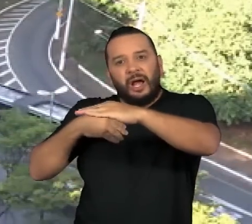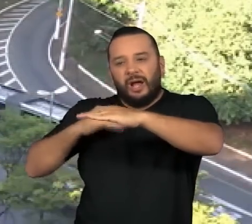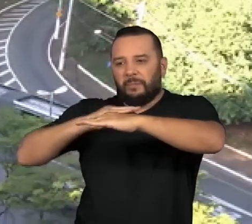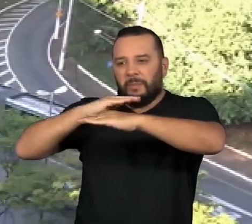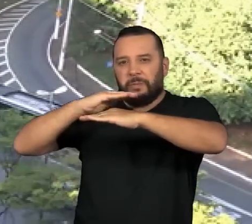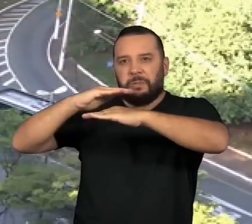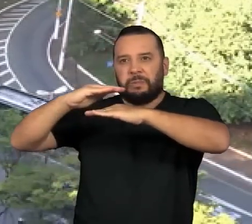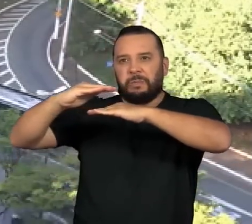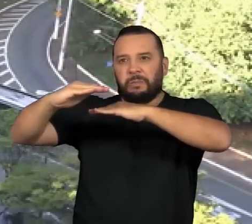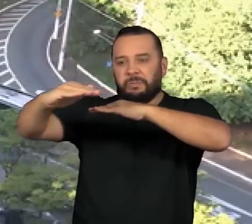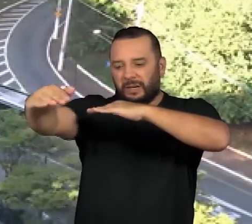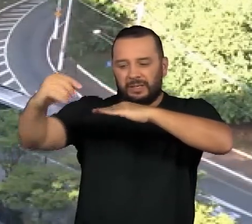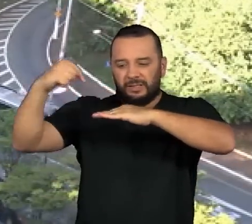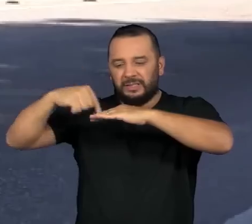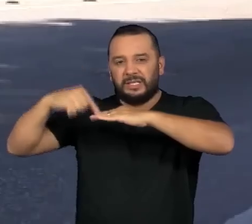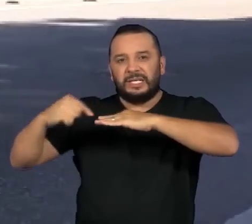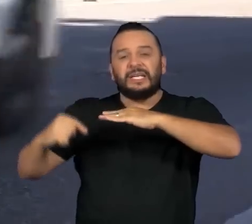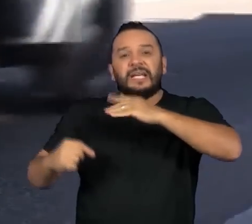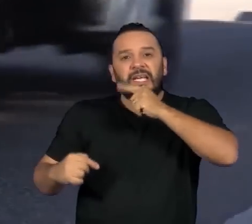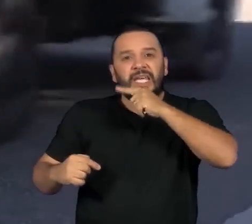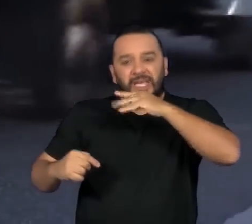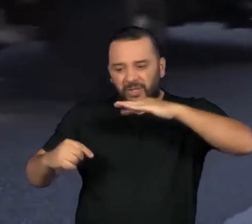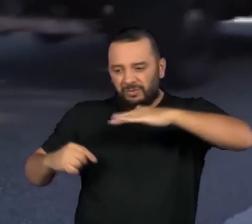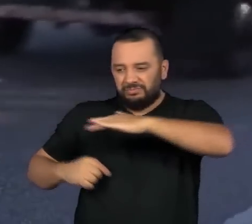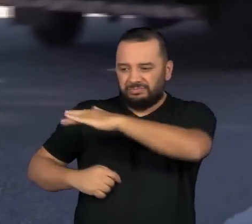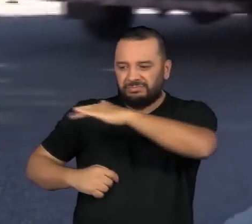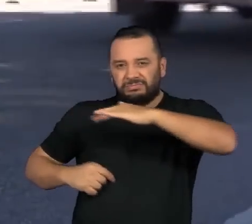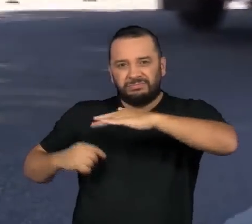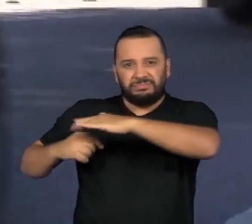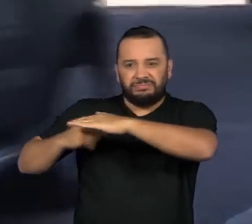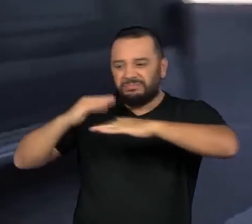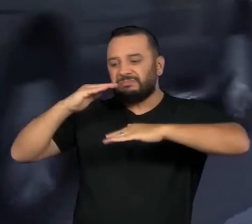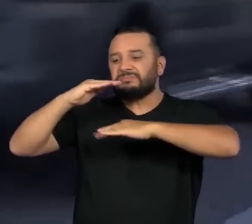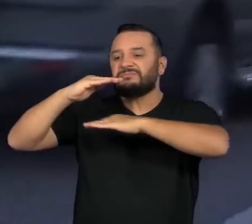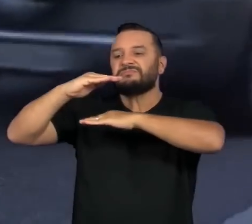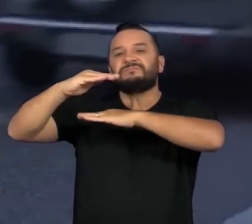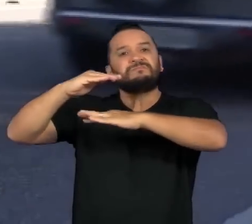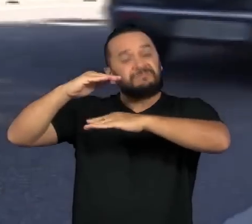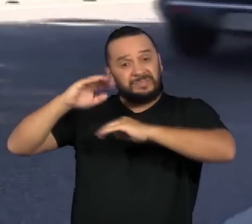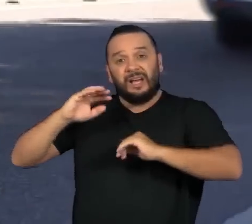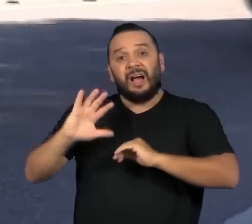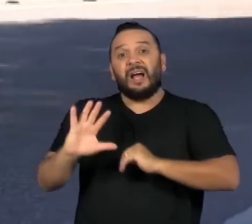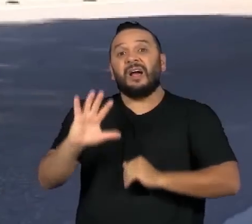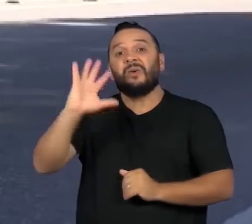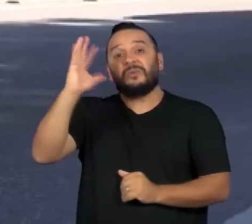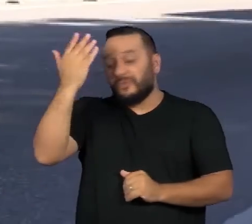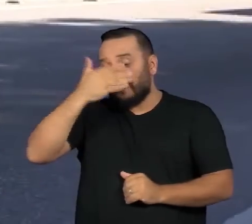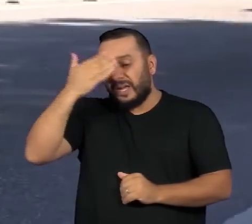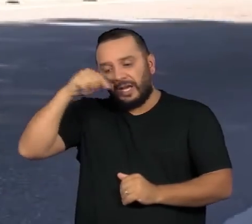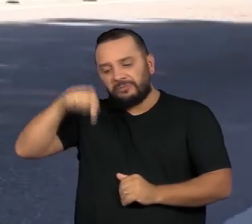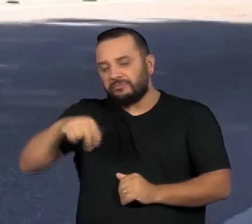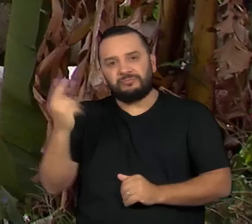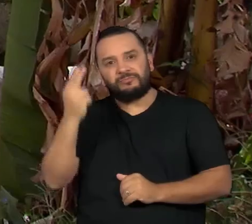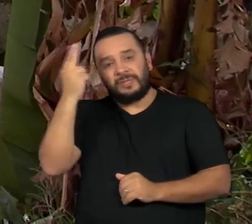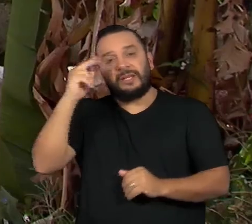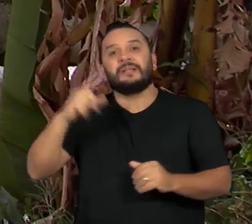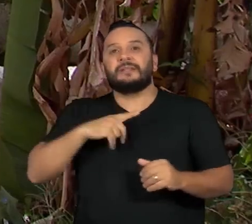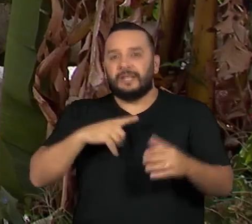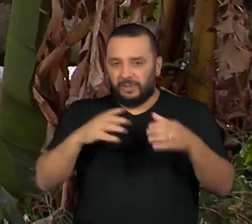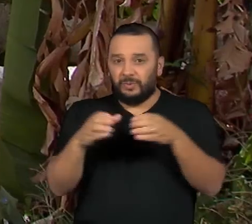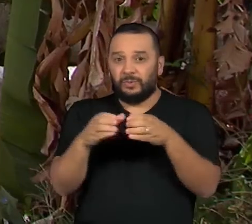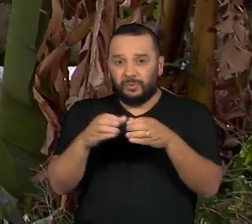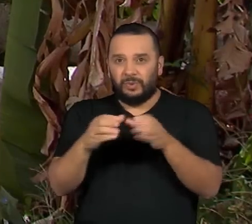Os chamados rios invisíveis da metrópole são o foco da atuação do coletivo Secura Humana, que